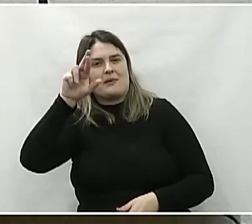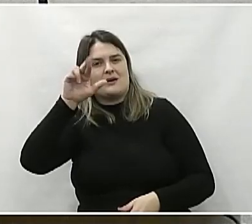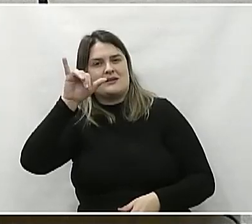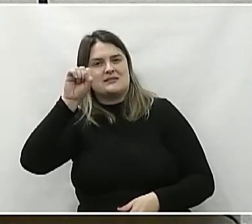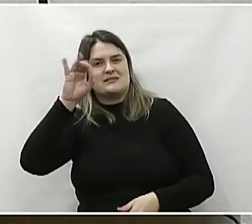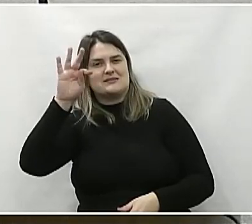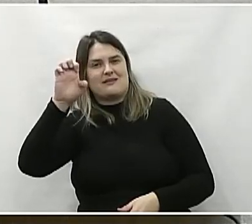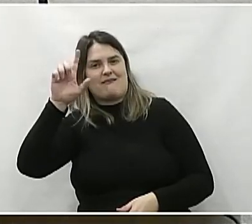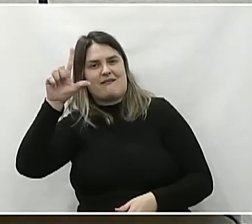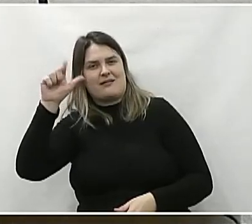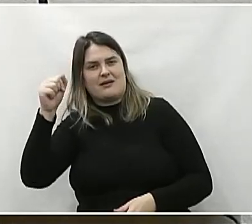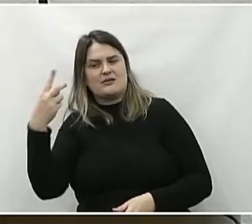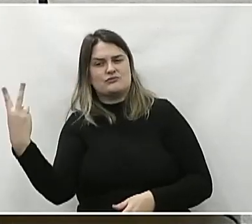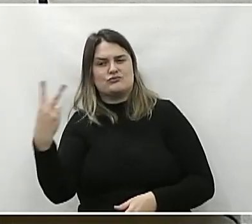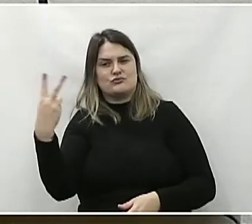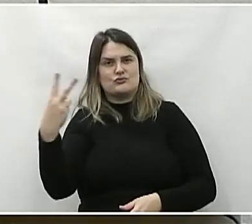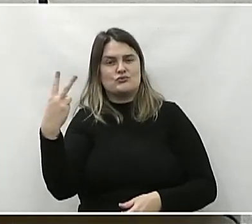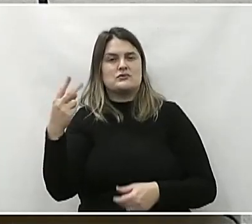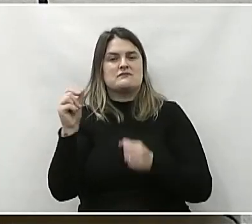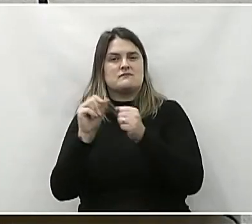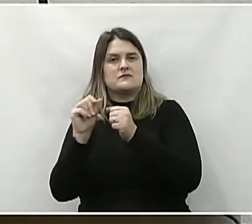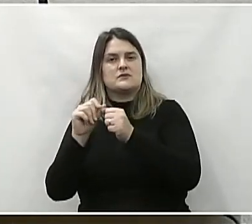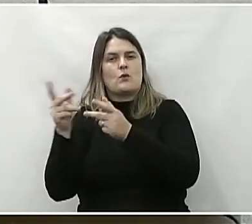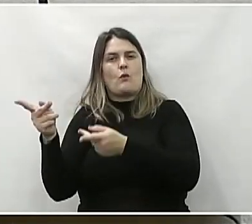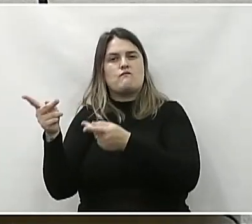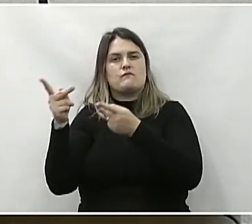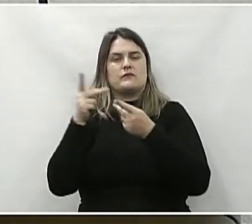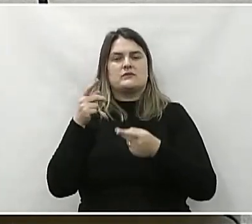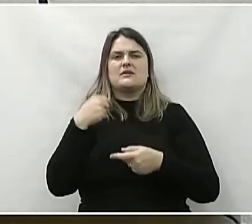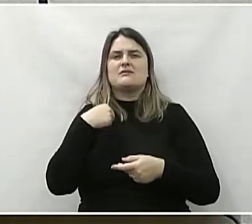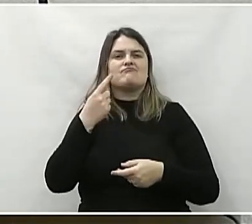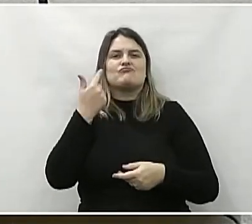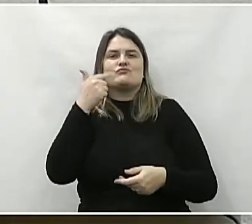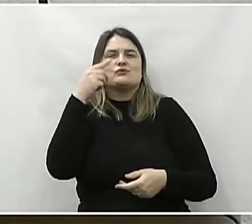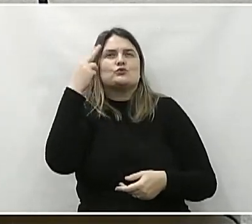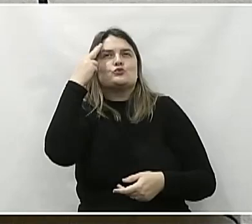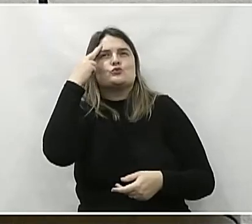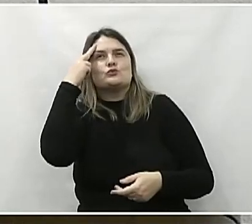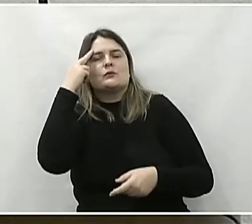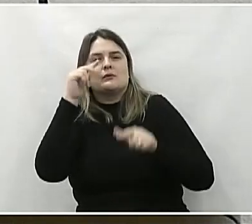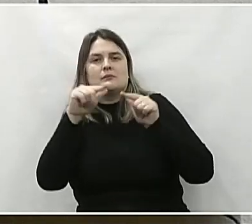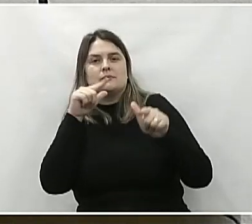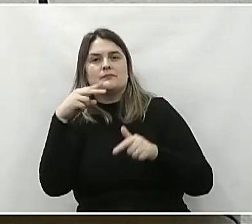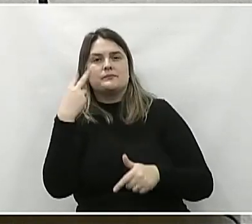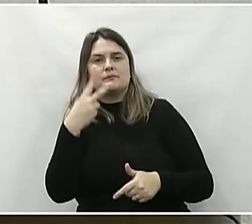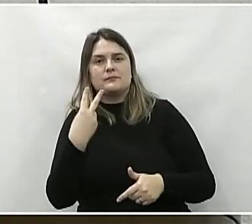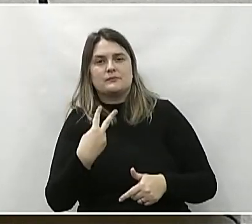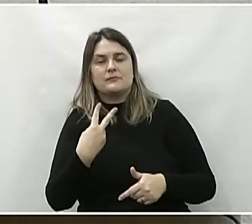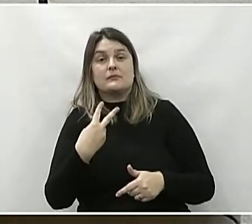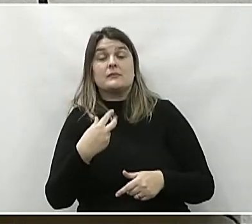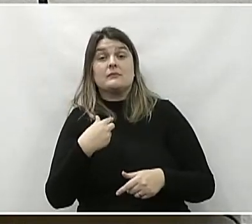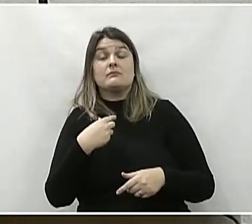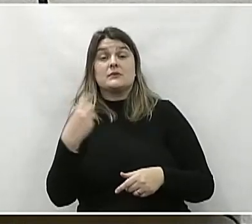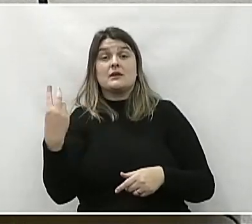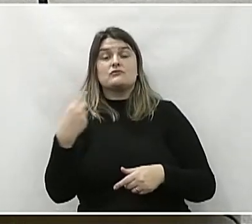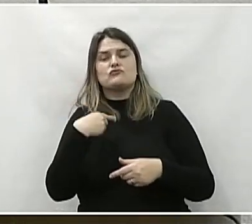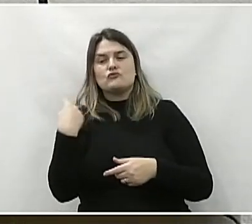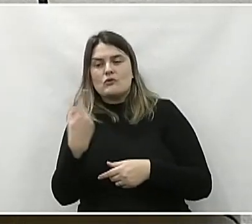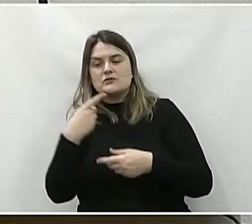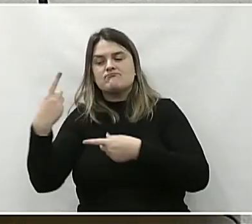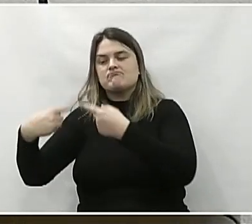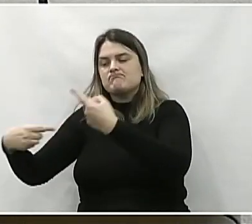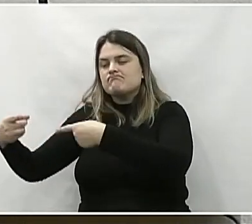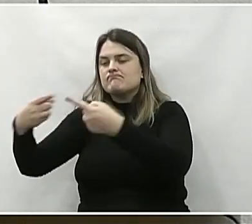Cristóvão né álcool ao convite de vocês né nem sonhava em estar Vereador e lá estava